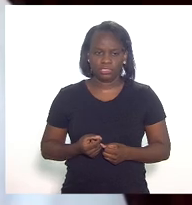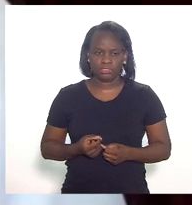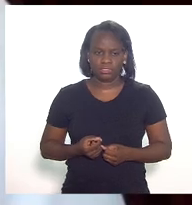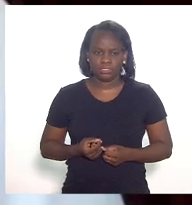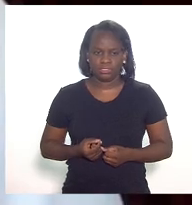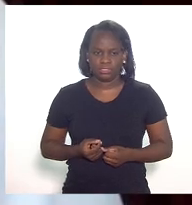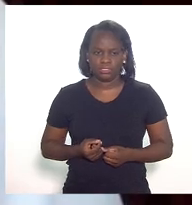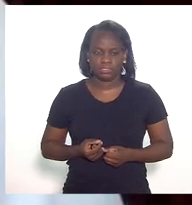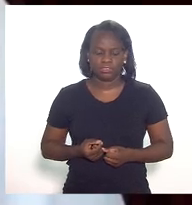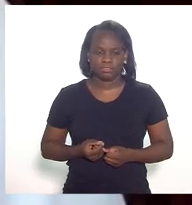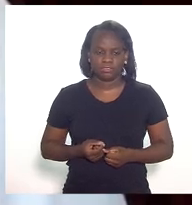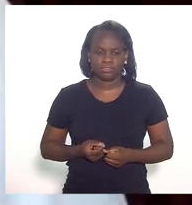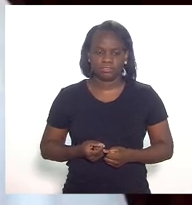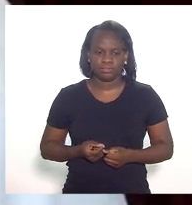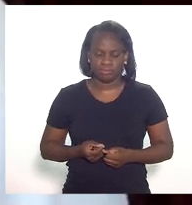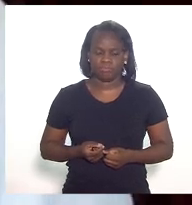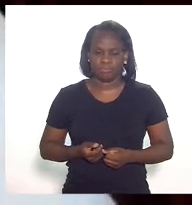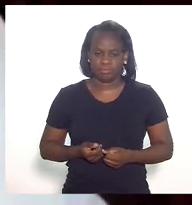Ok.